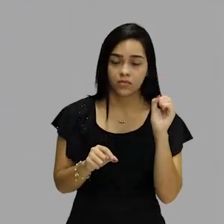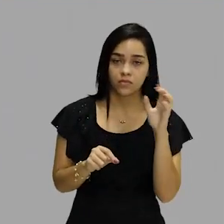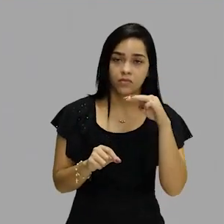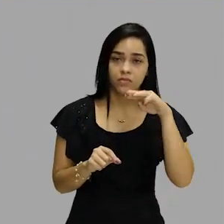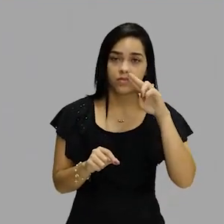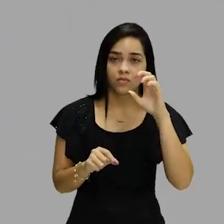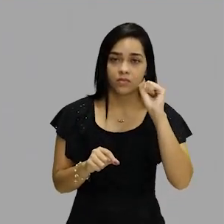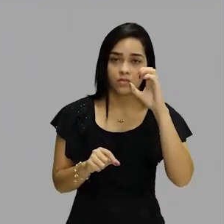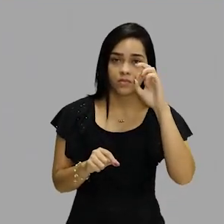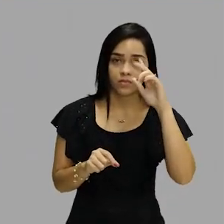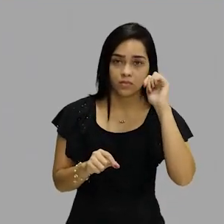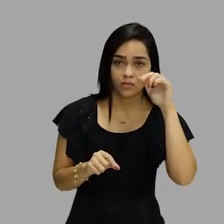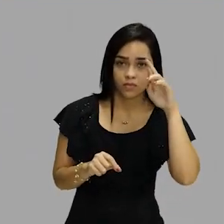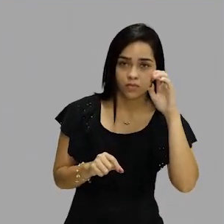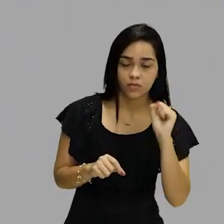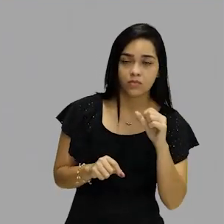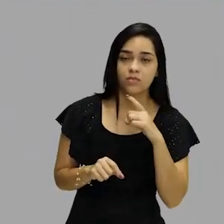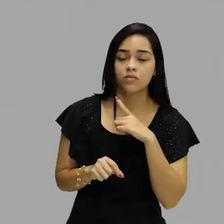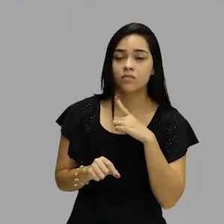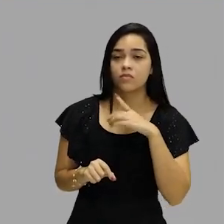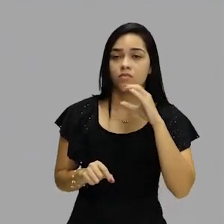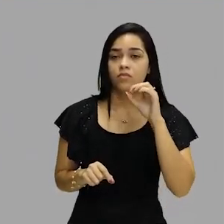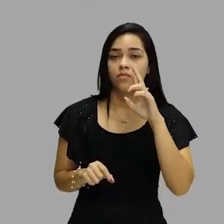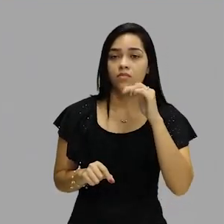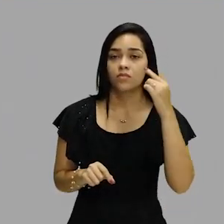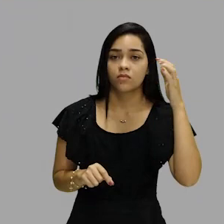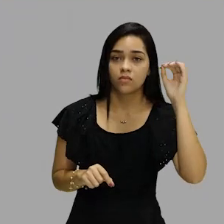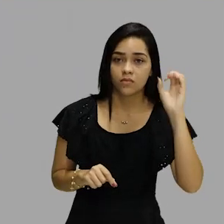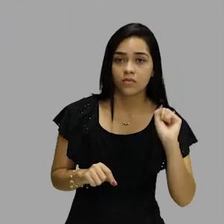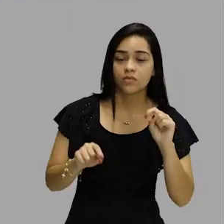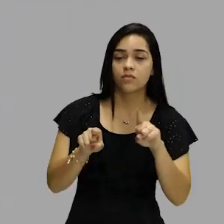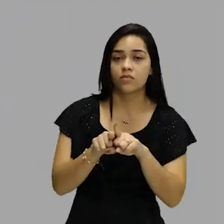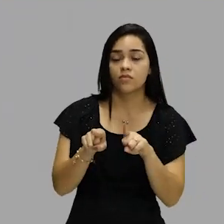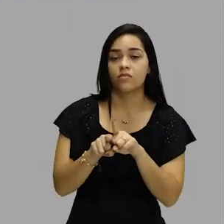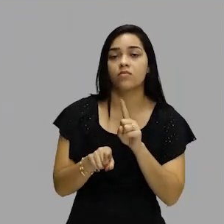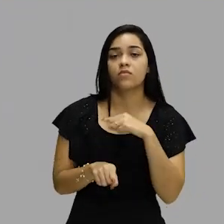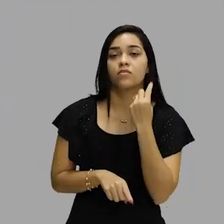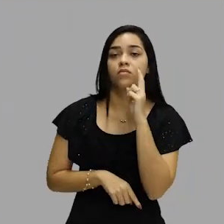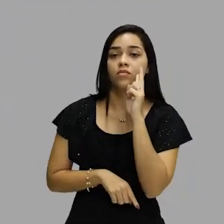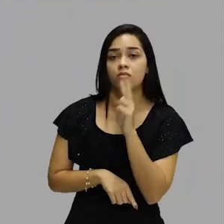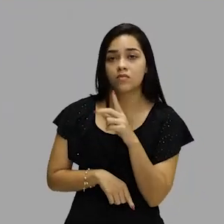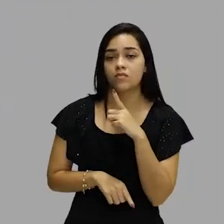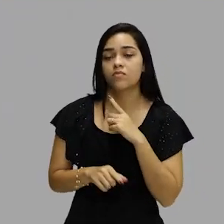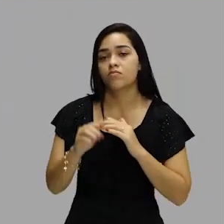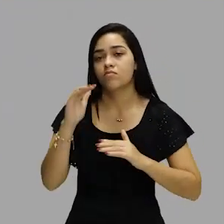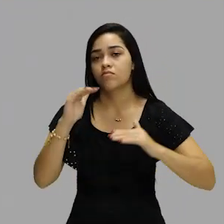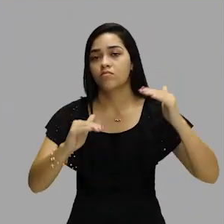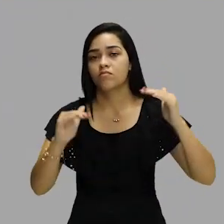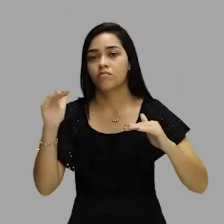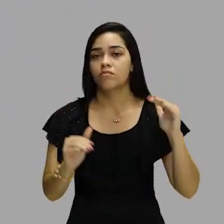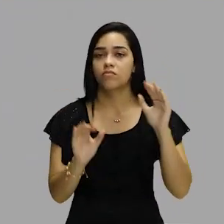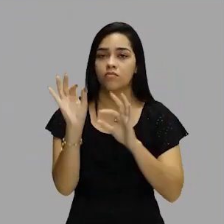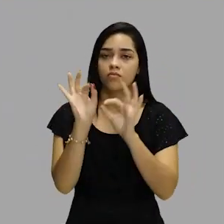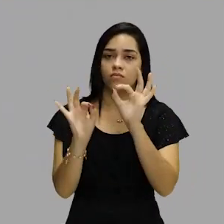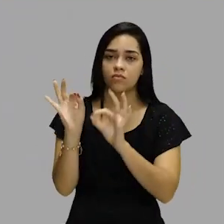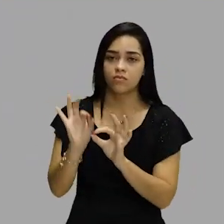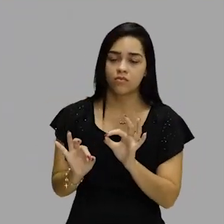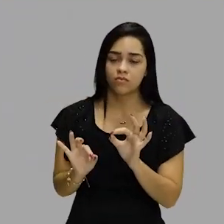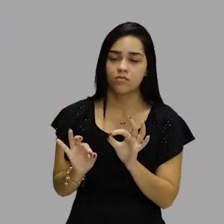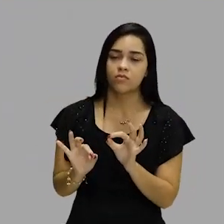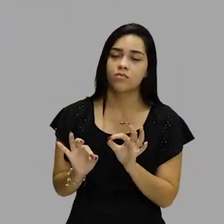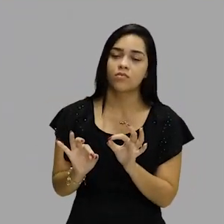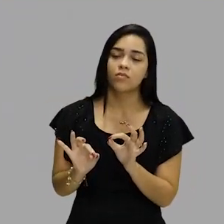na verdade, são órgãos, né? E como nós já vimos em níveis de organização dos seres